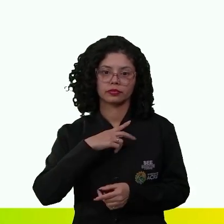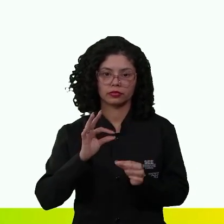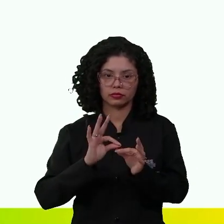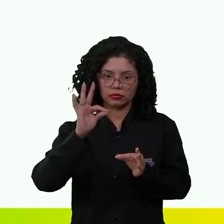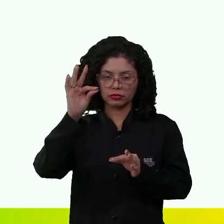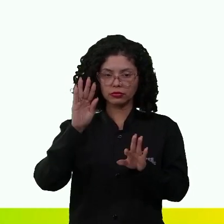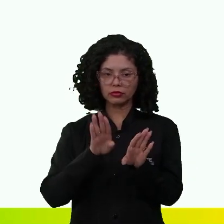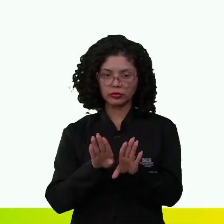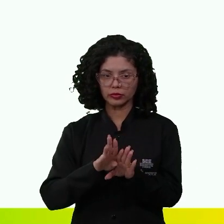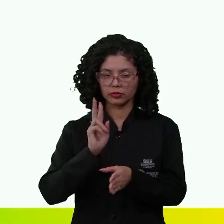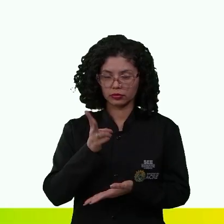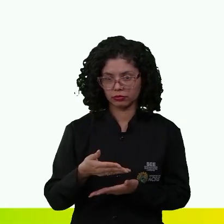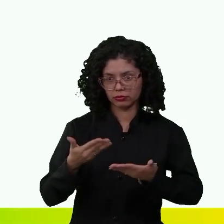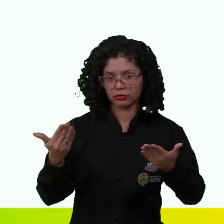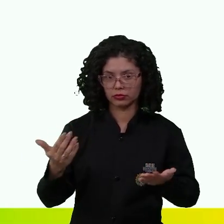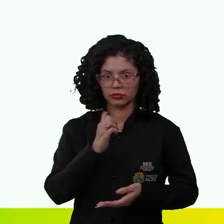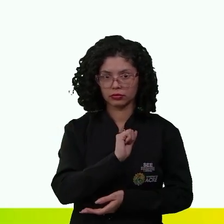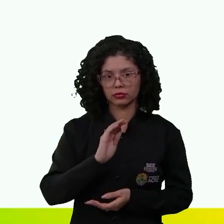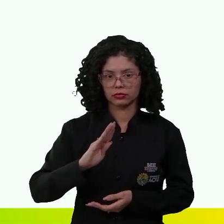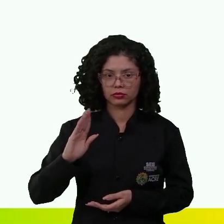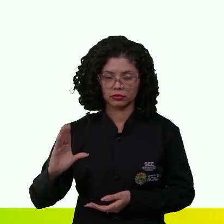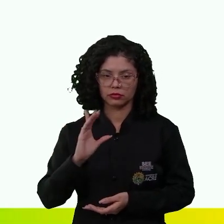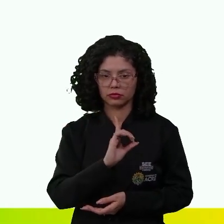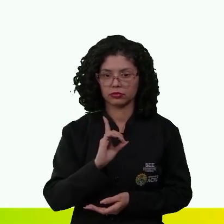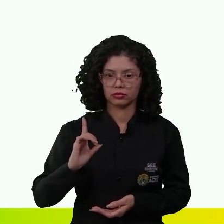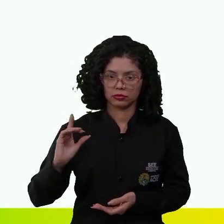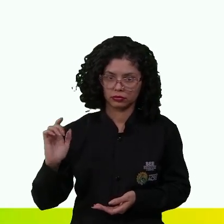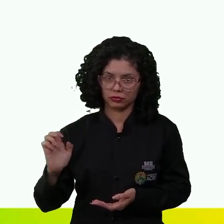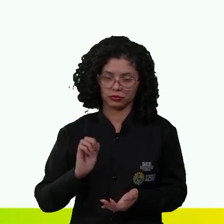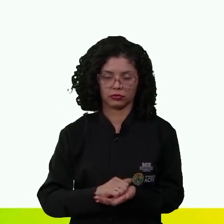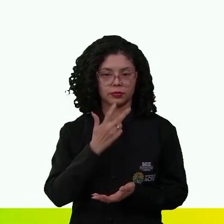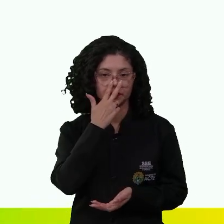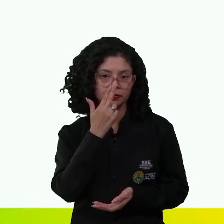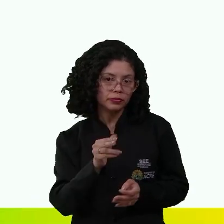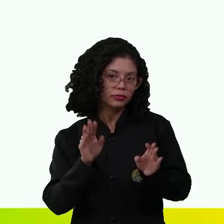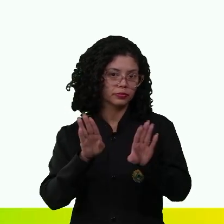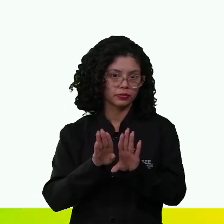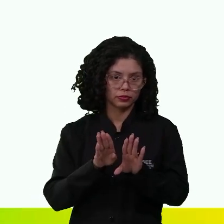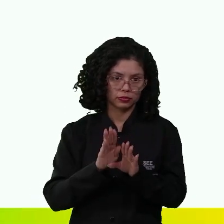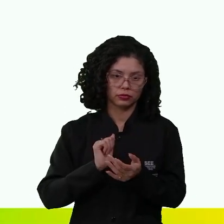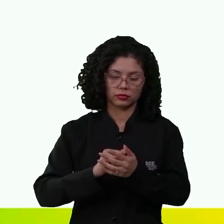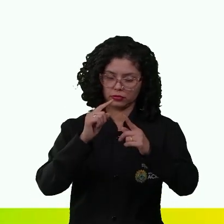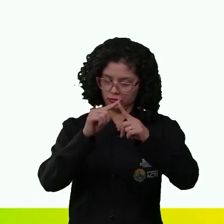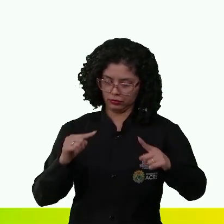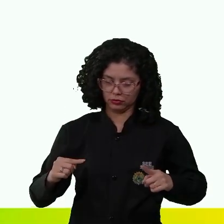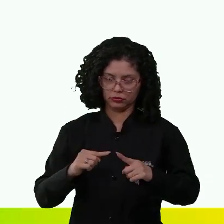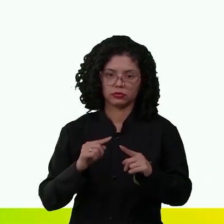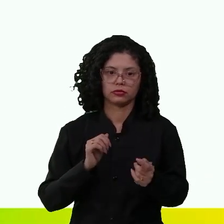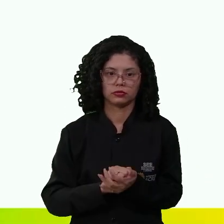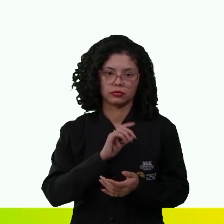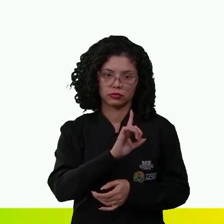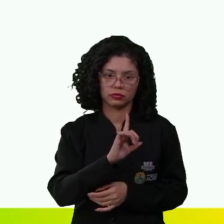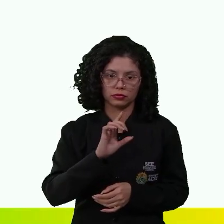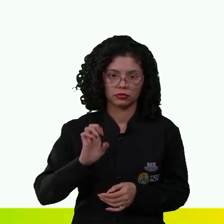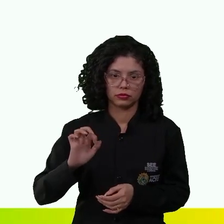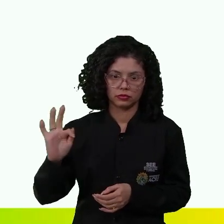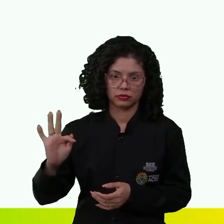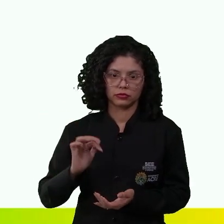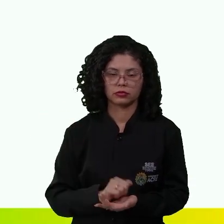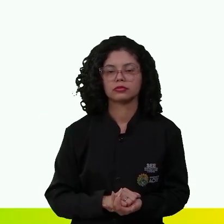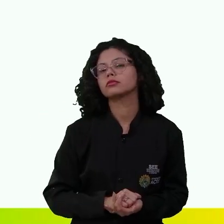medida, então ABC, triângulo ABC, vai ser semelhante ao triângulo